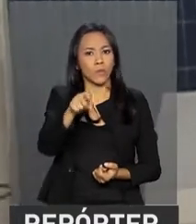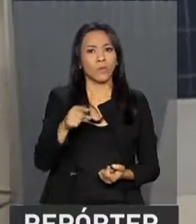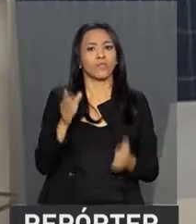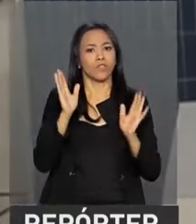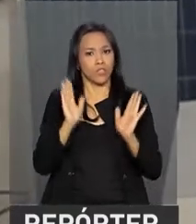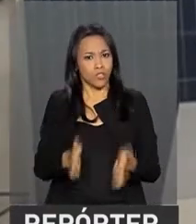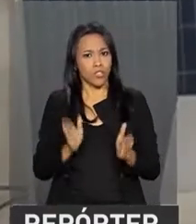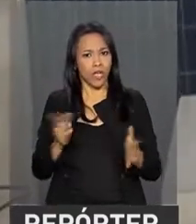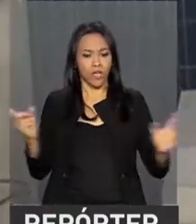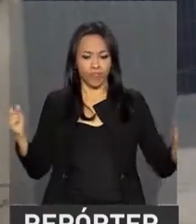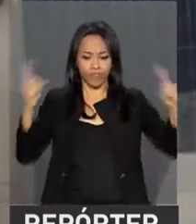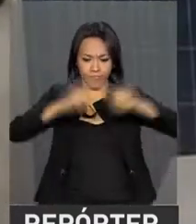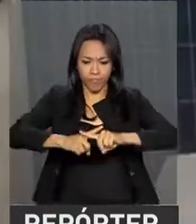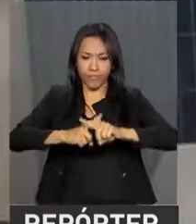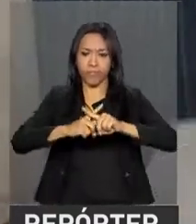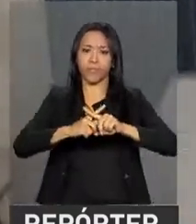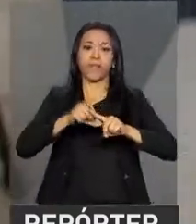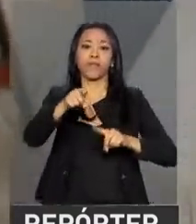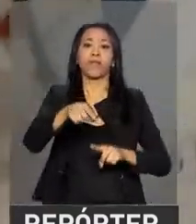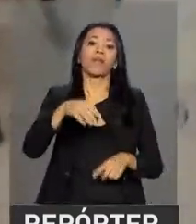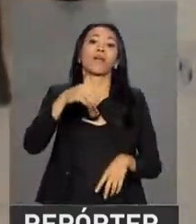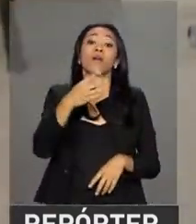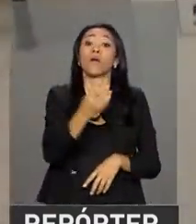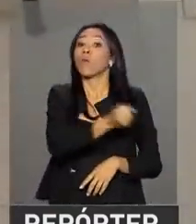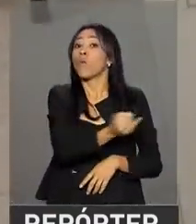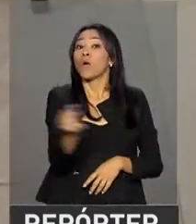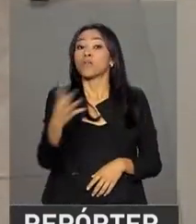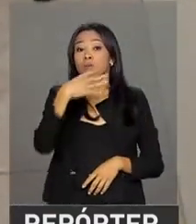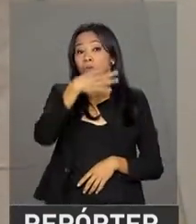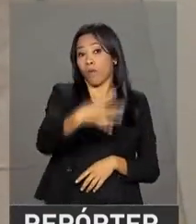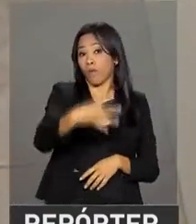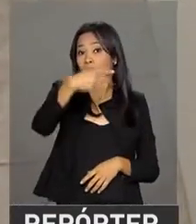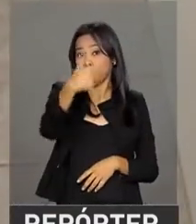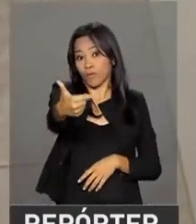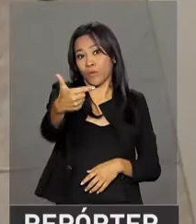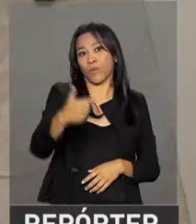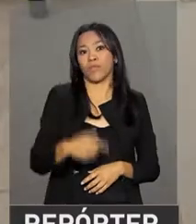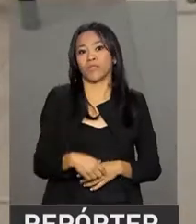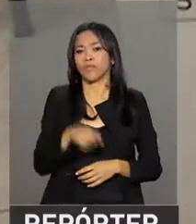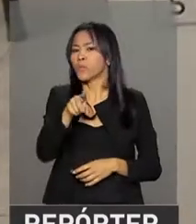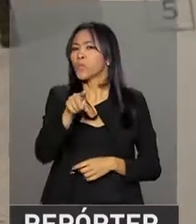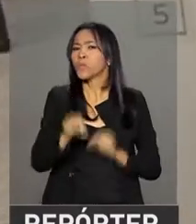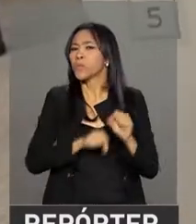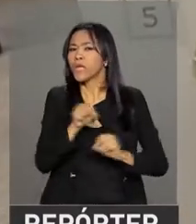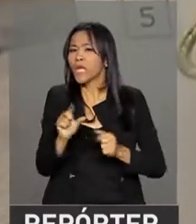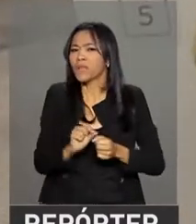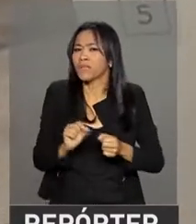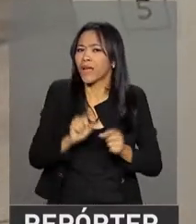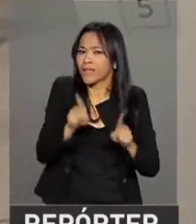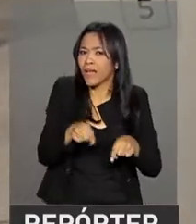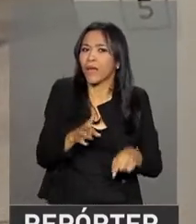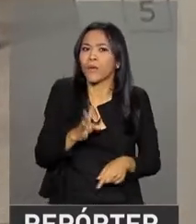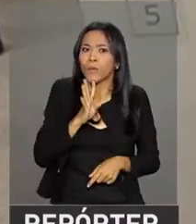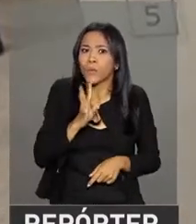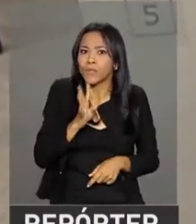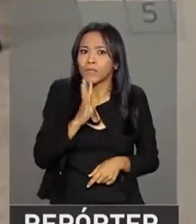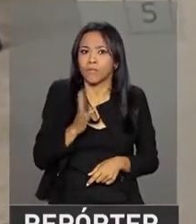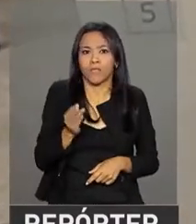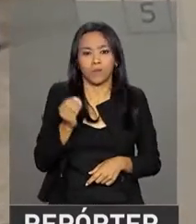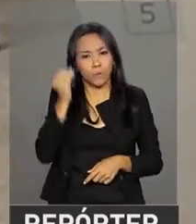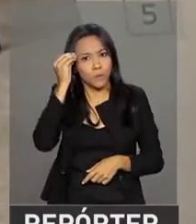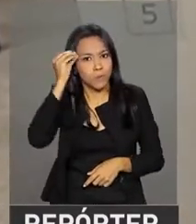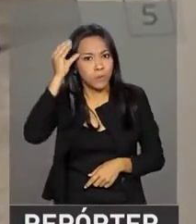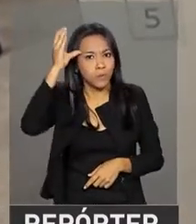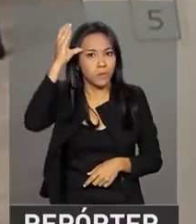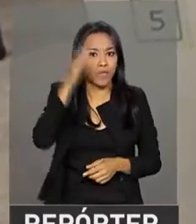já ganhou em competições. 42 prêmios no total. A especialidade da estudante? O conhecimento. Principalmente